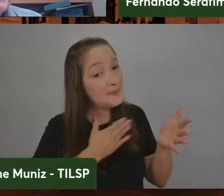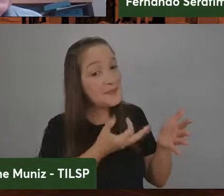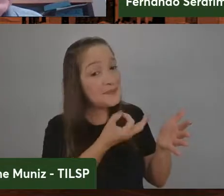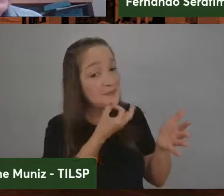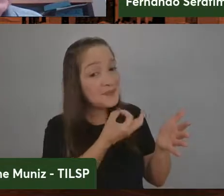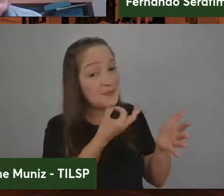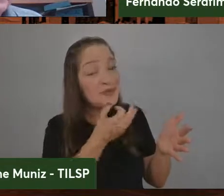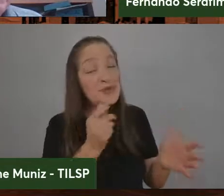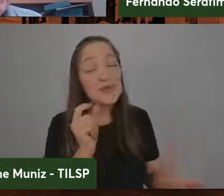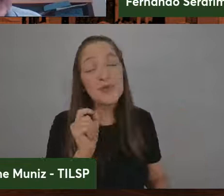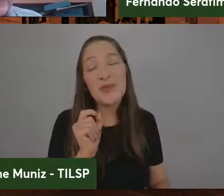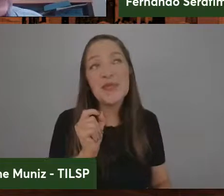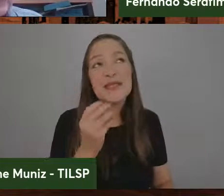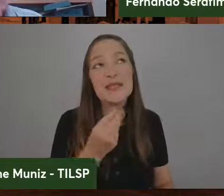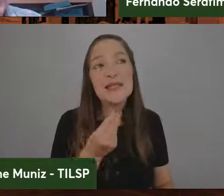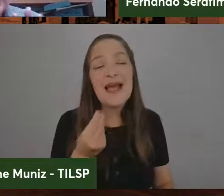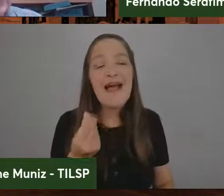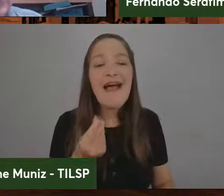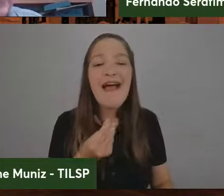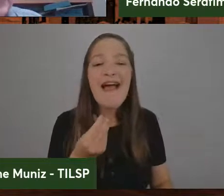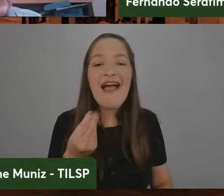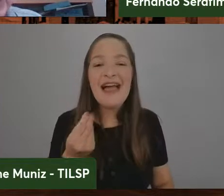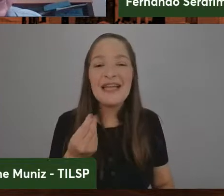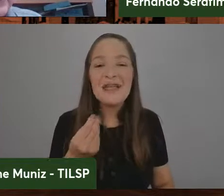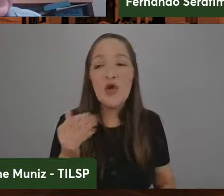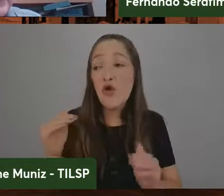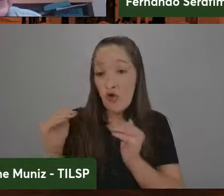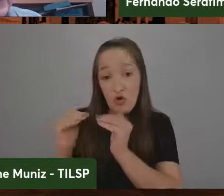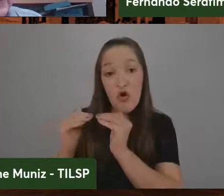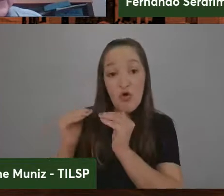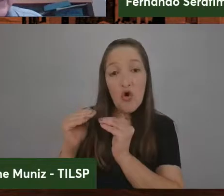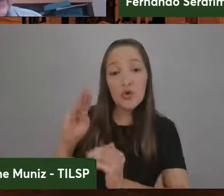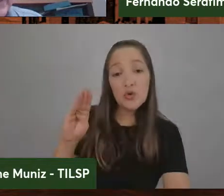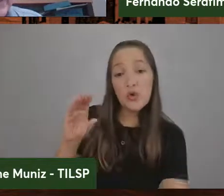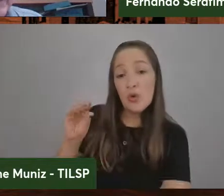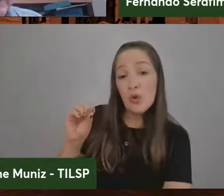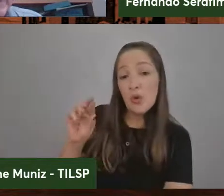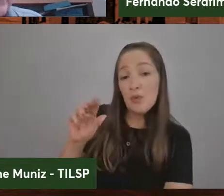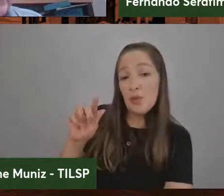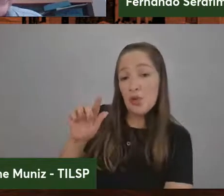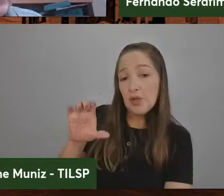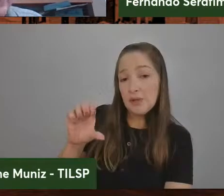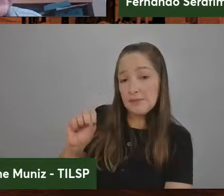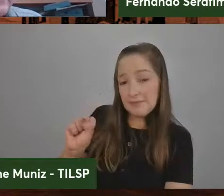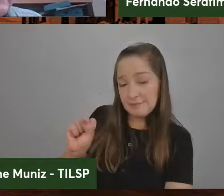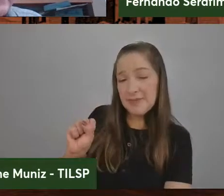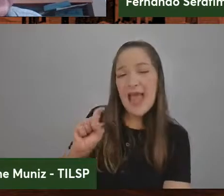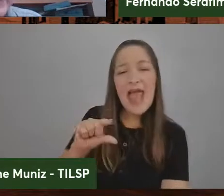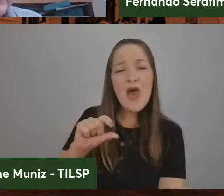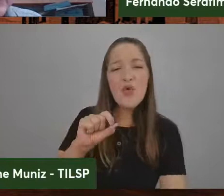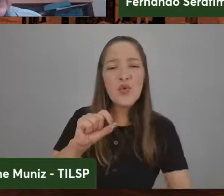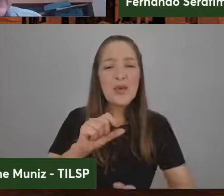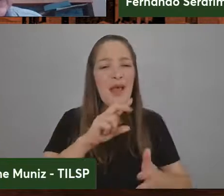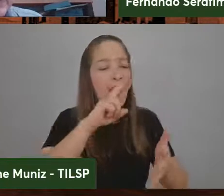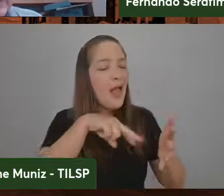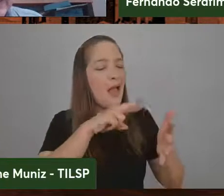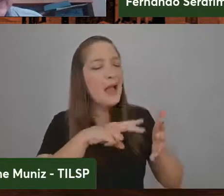é mais, vamos dizer assim, é um ato, concordo totalmente com Borges, é um ato muito mais